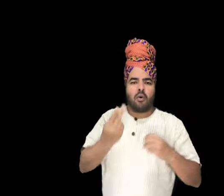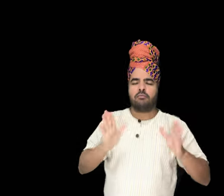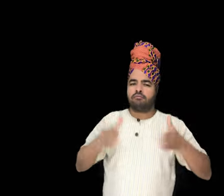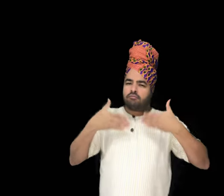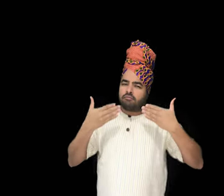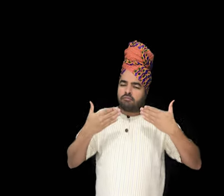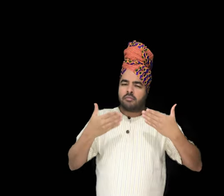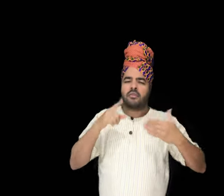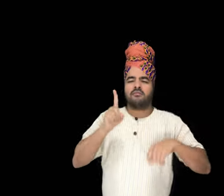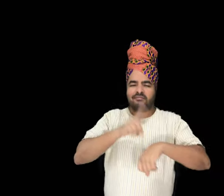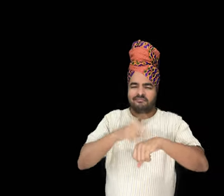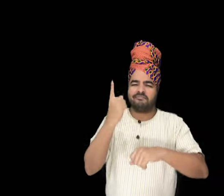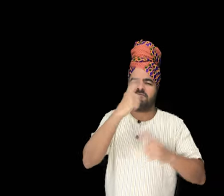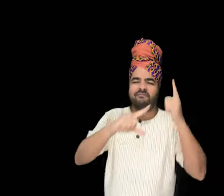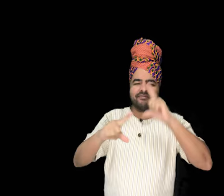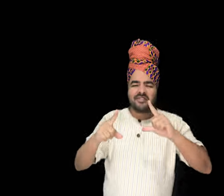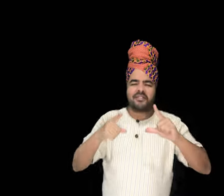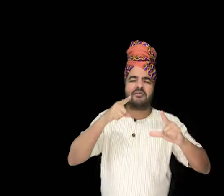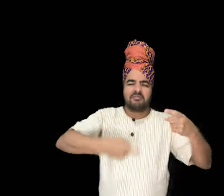apenas de